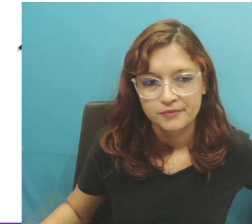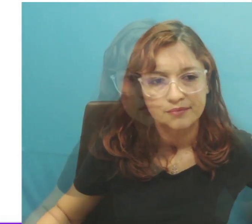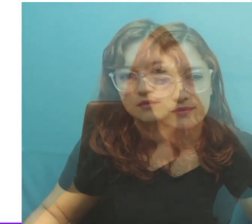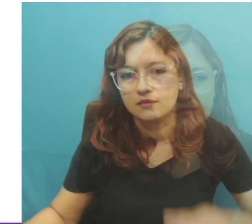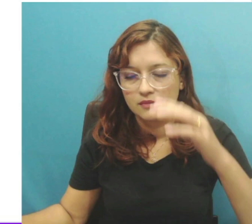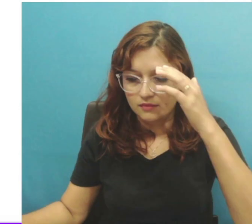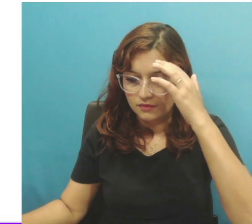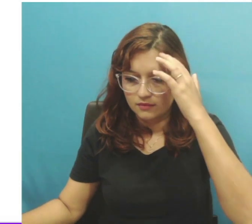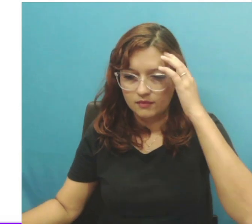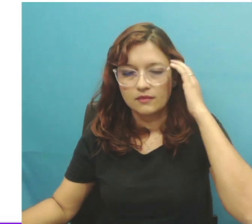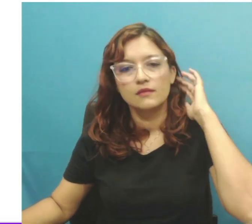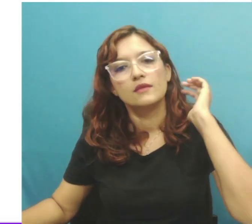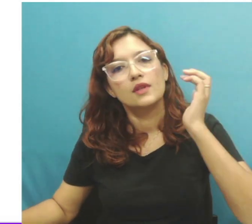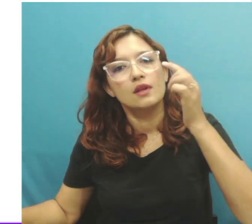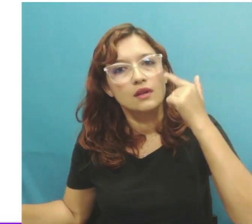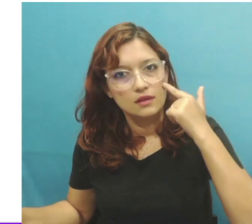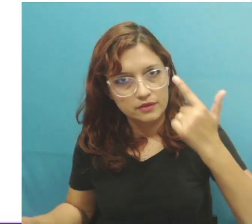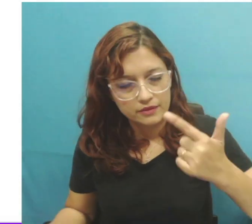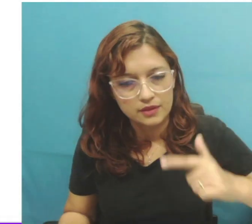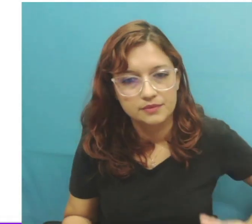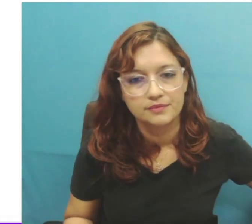esperando.